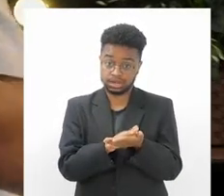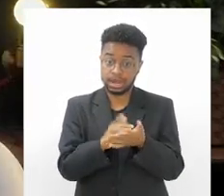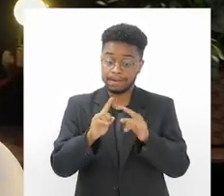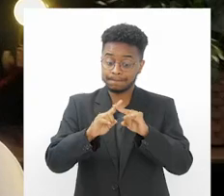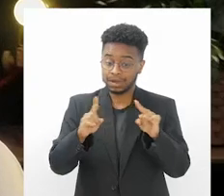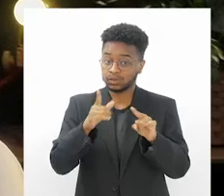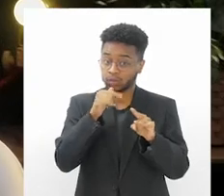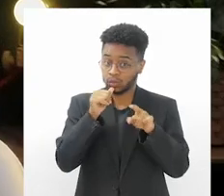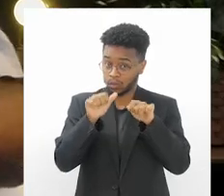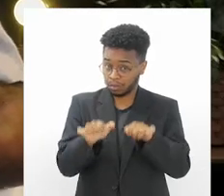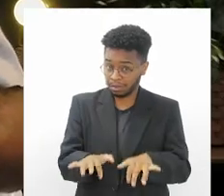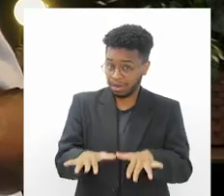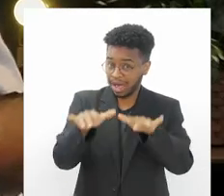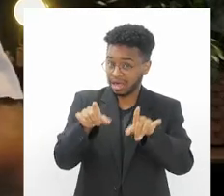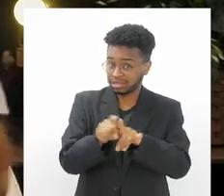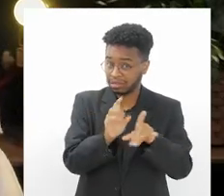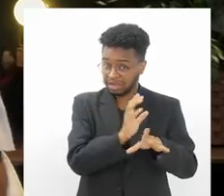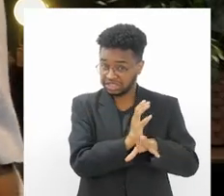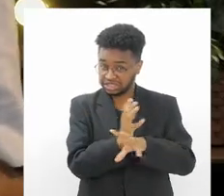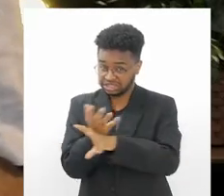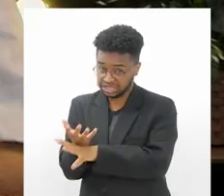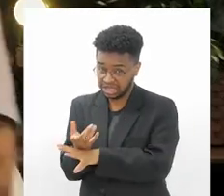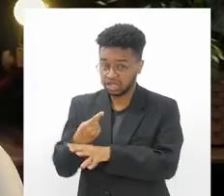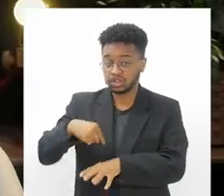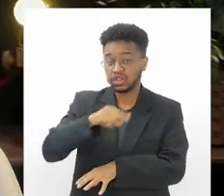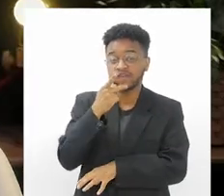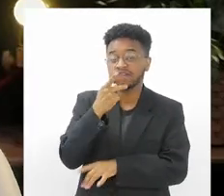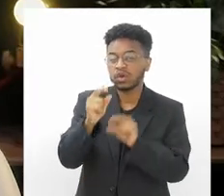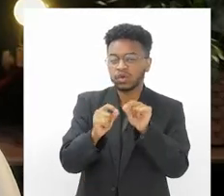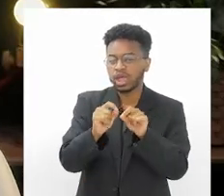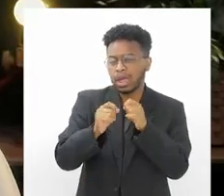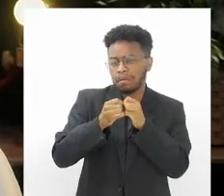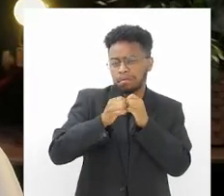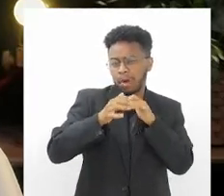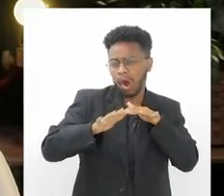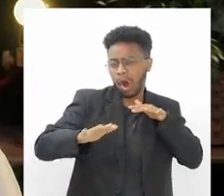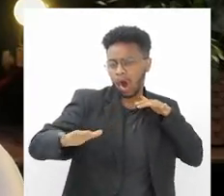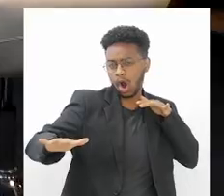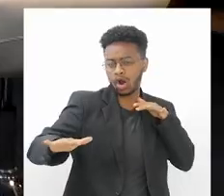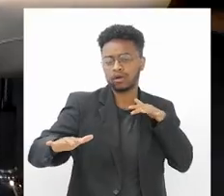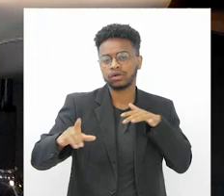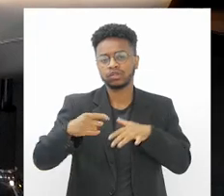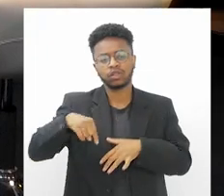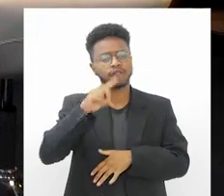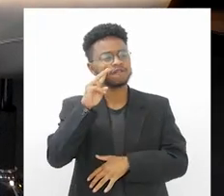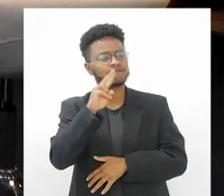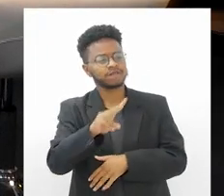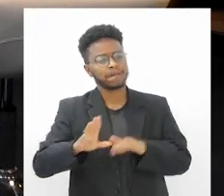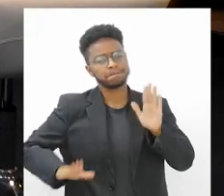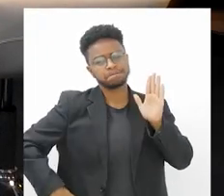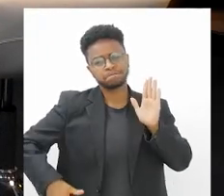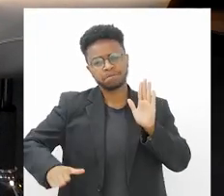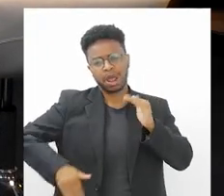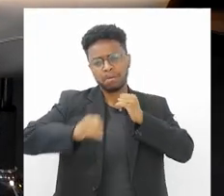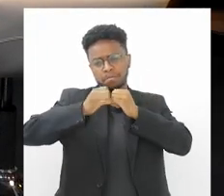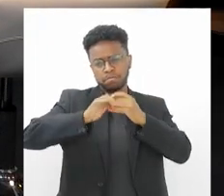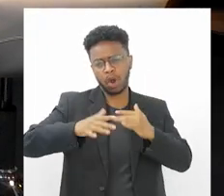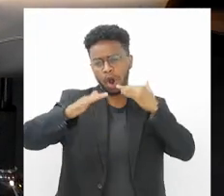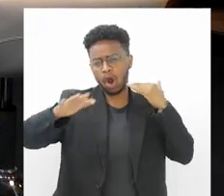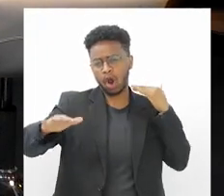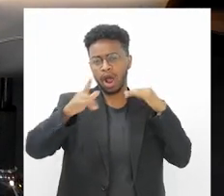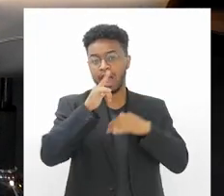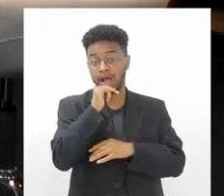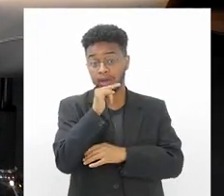mar, esse, conforme a gente diz assim no popular, essa imensidão, né? Quando a gente está assim na praia, vendo aquela imensidão